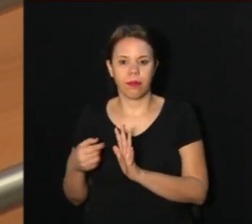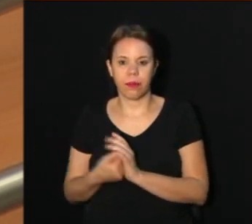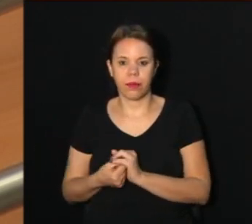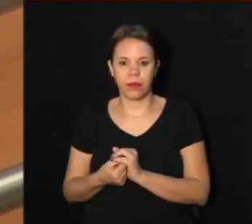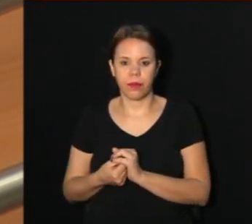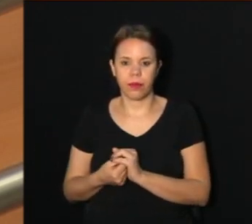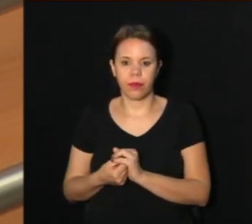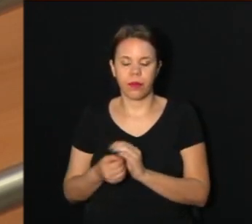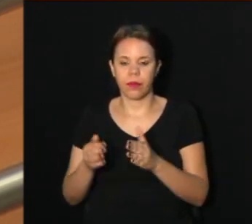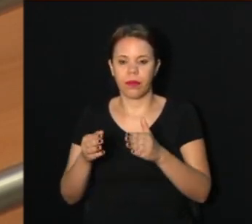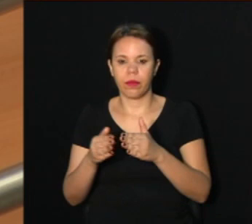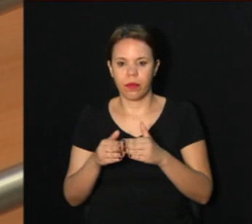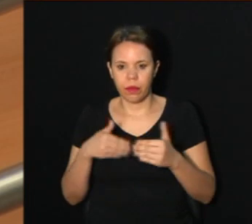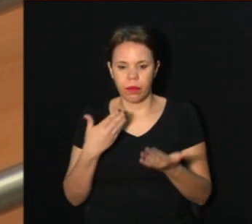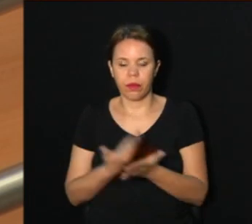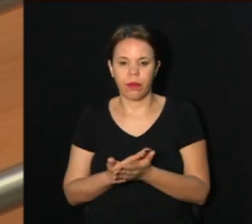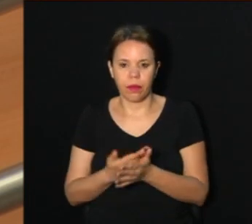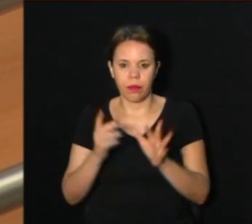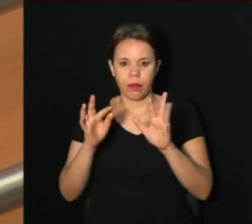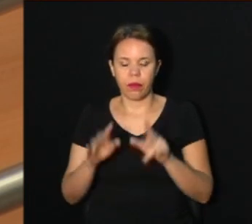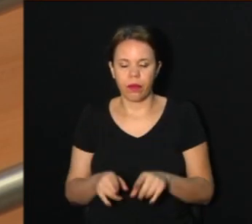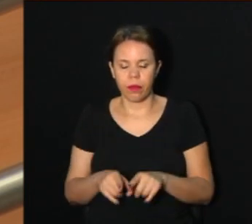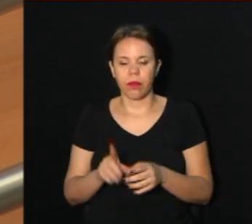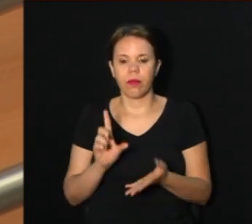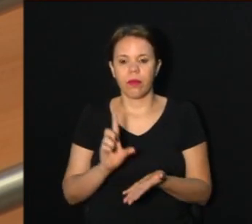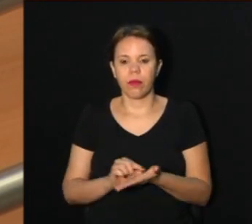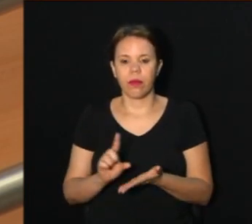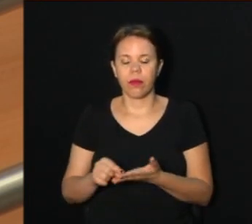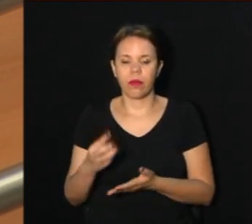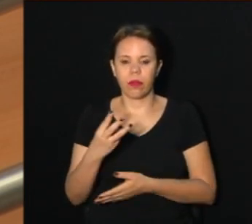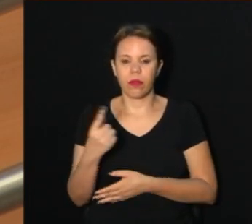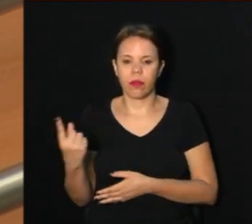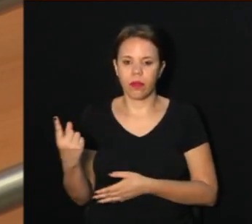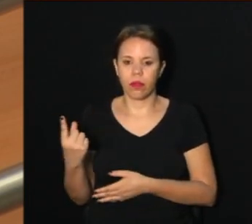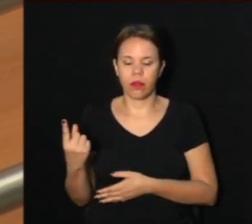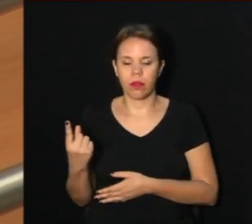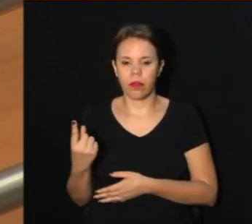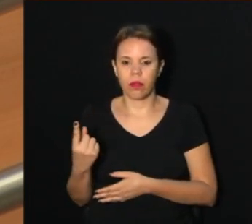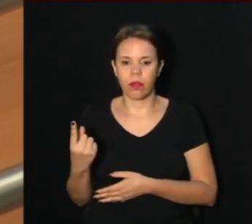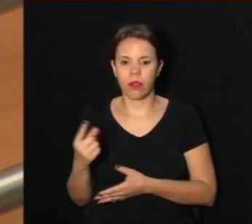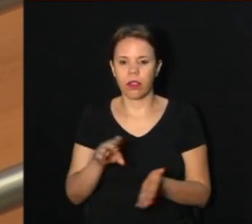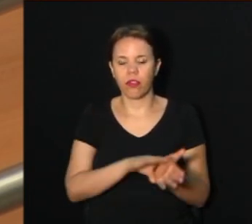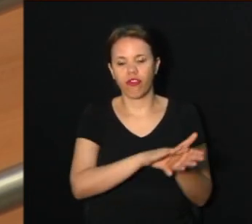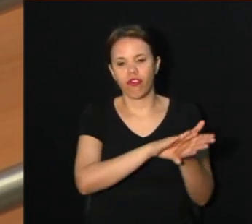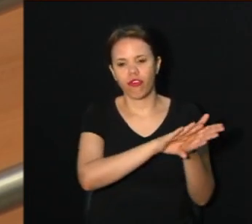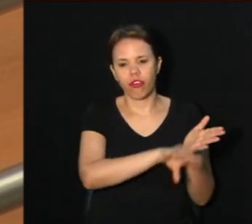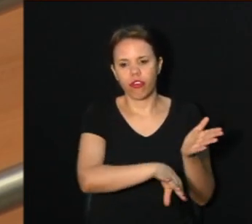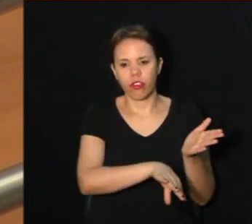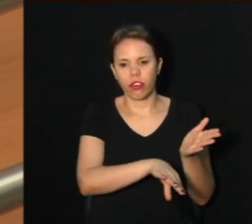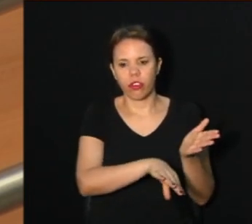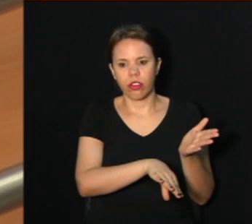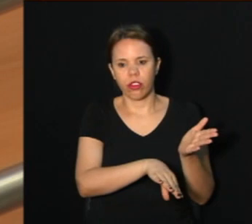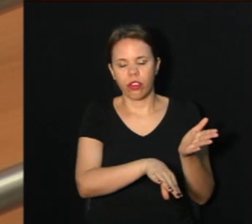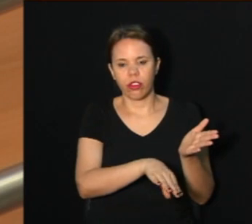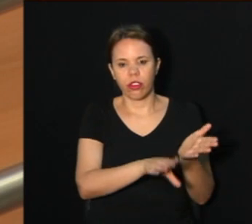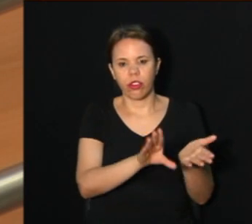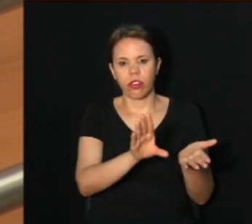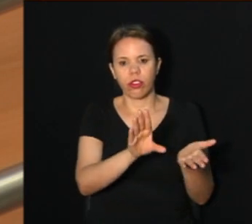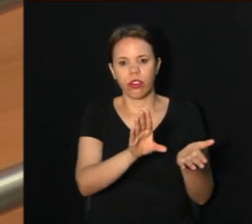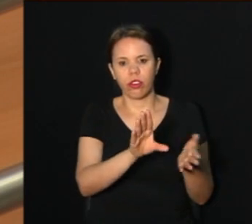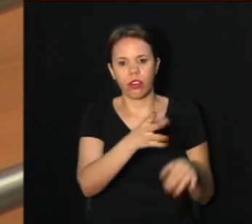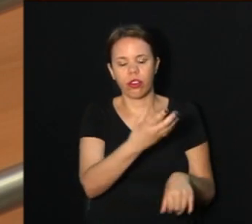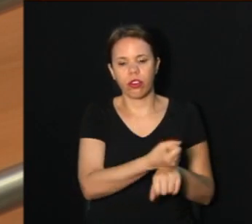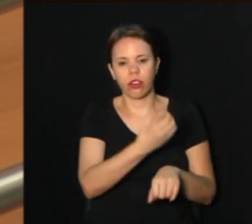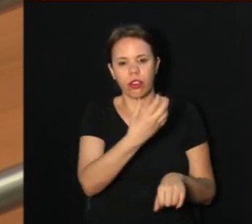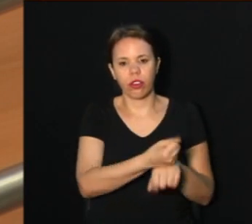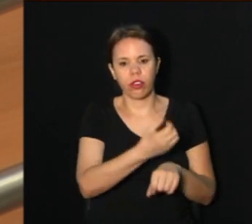uma emenda parcial em relação ao artigo 31, no sentido de serem retirados do recebimento de